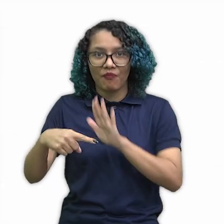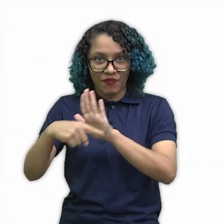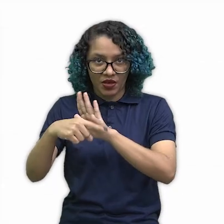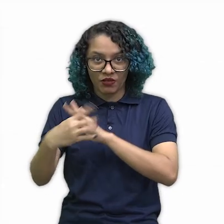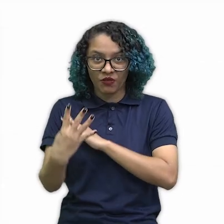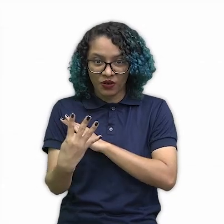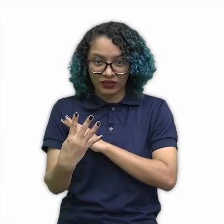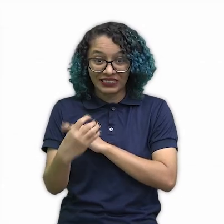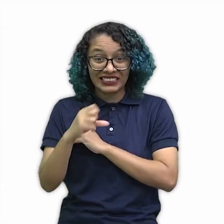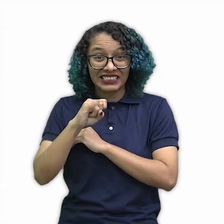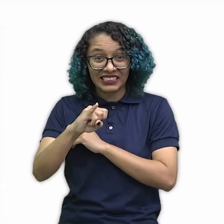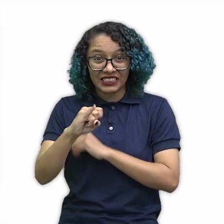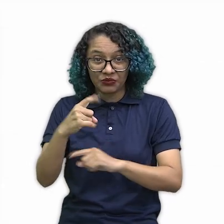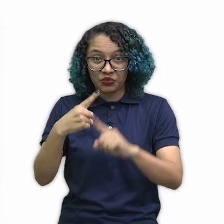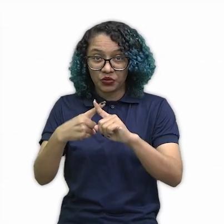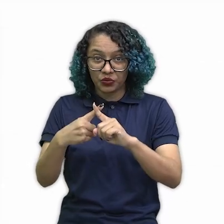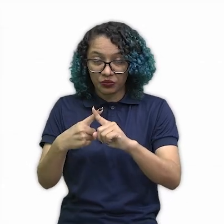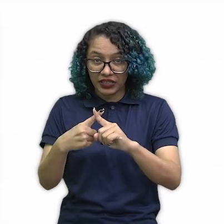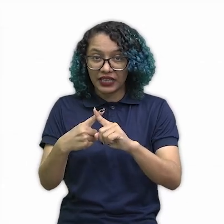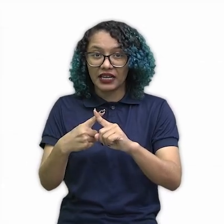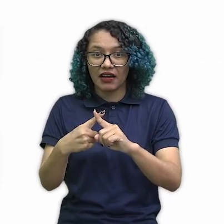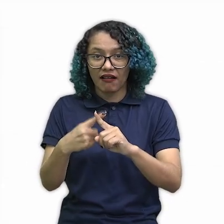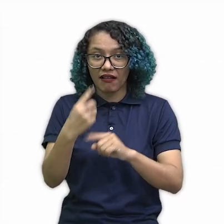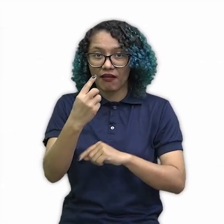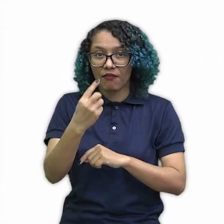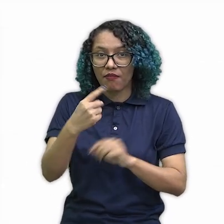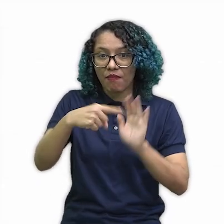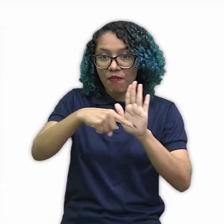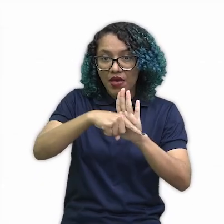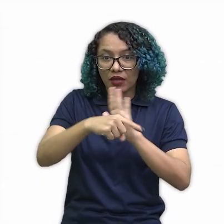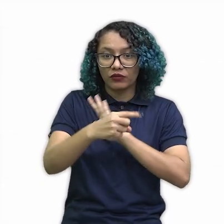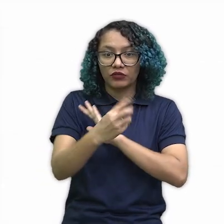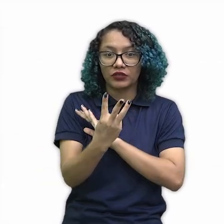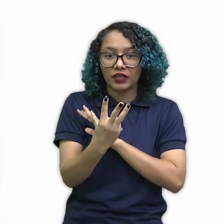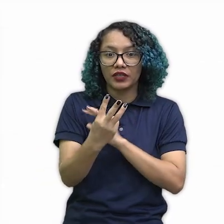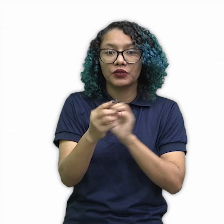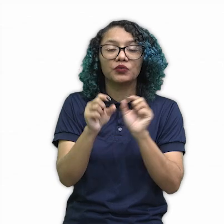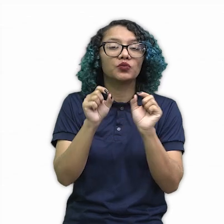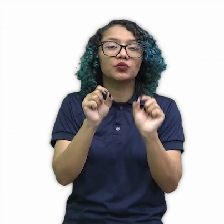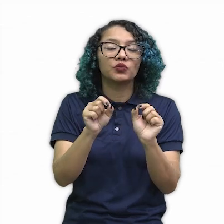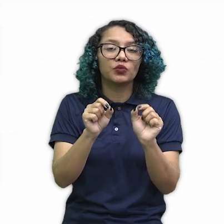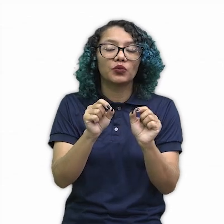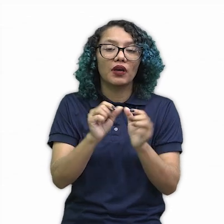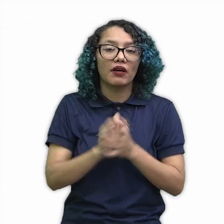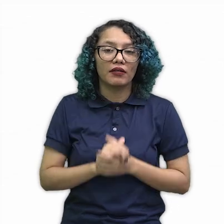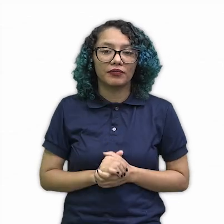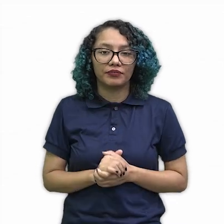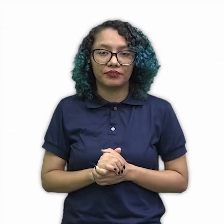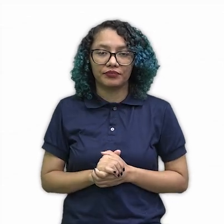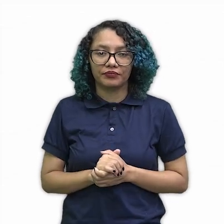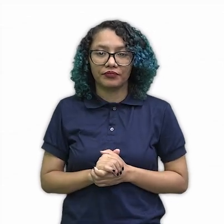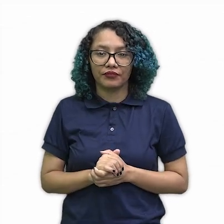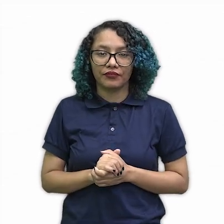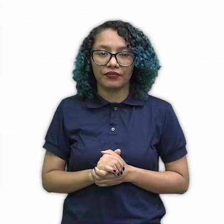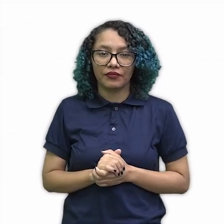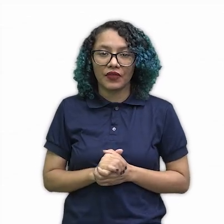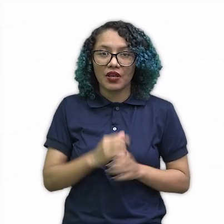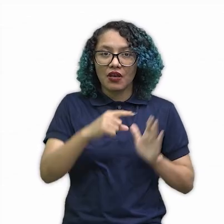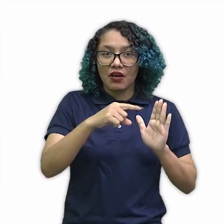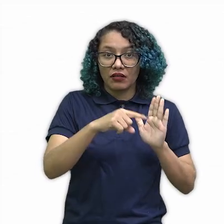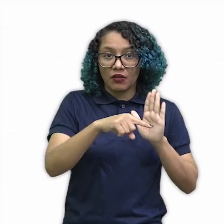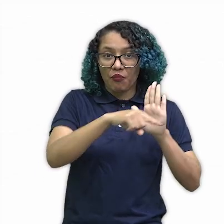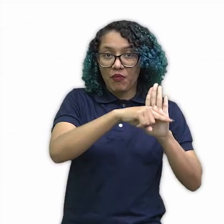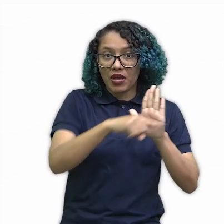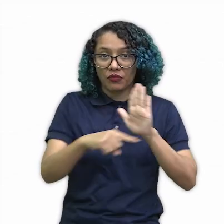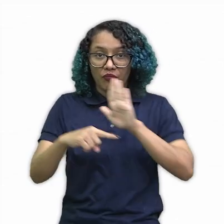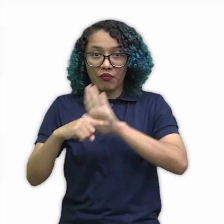Então, quando eu multiplicar pela razão, menos 3, nós vamos ter uma multiplicação de 2 valores negativos,